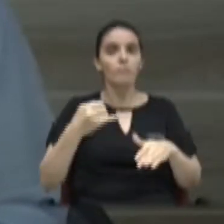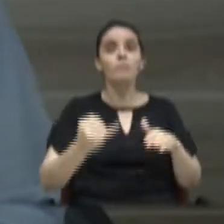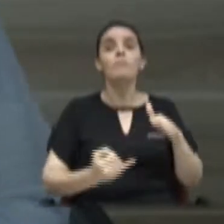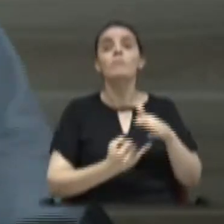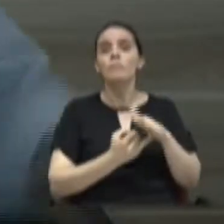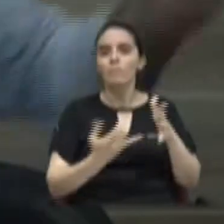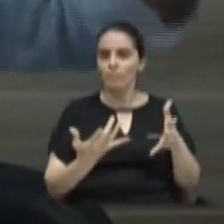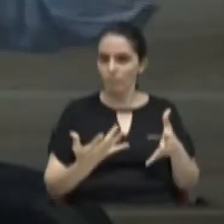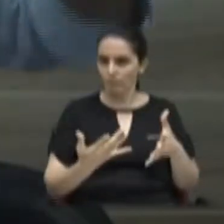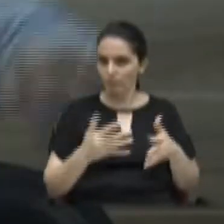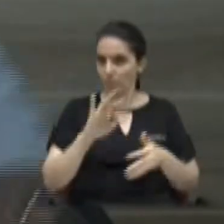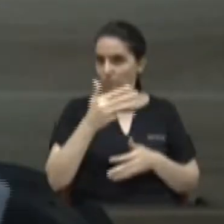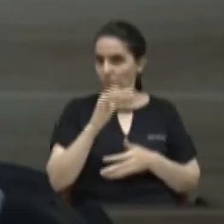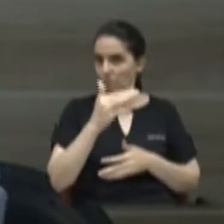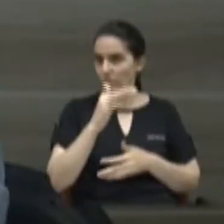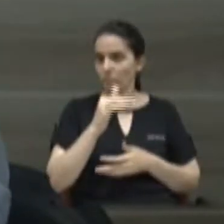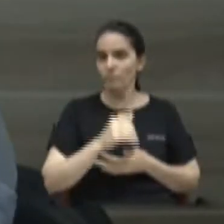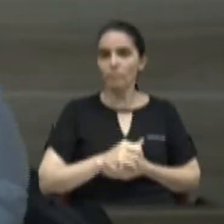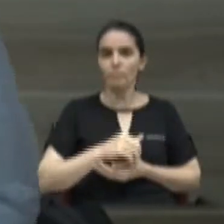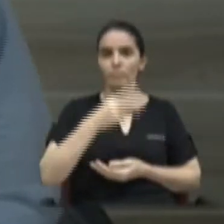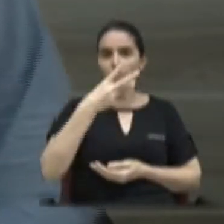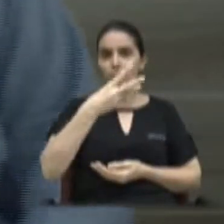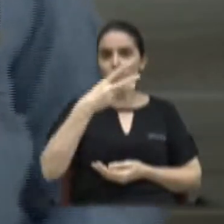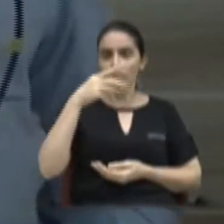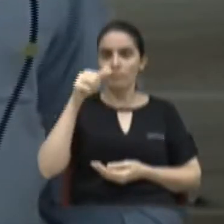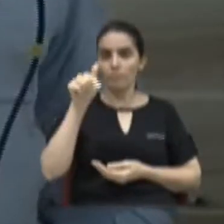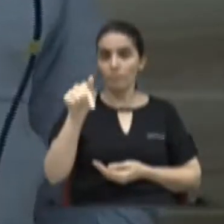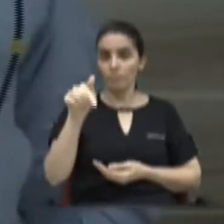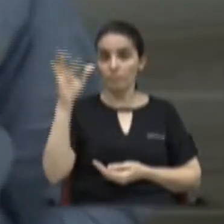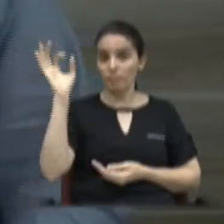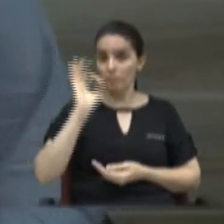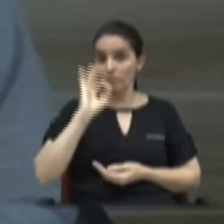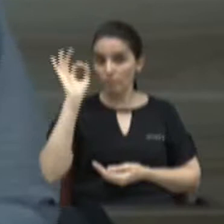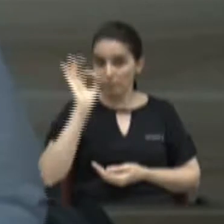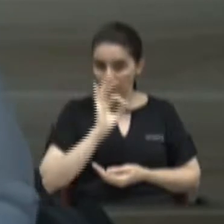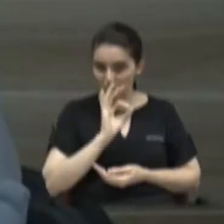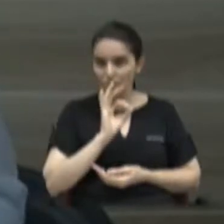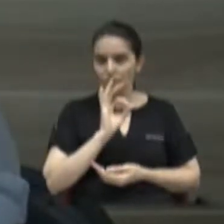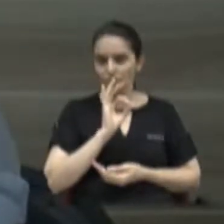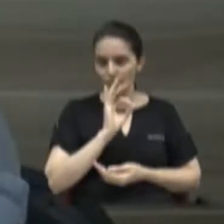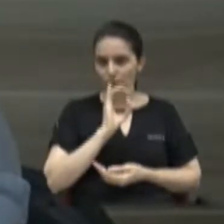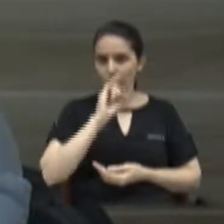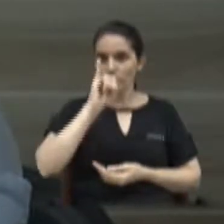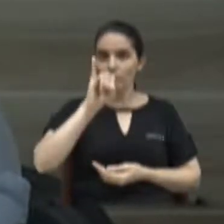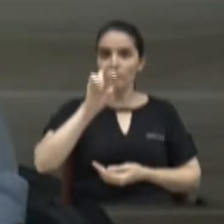Chega a pagar no imposto final quase 37%